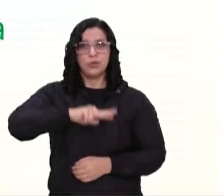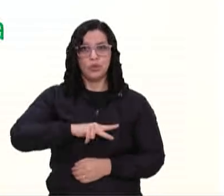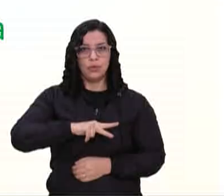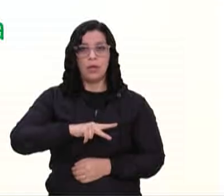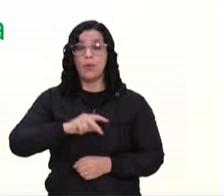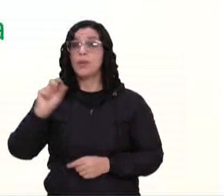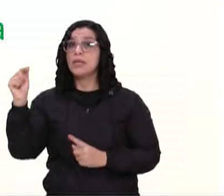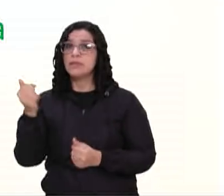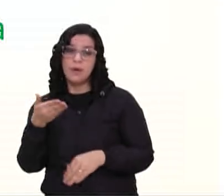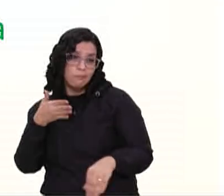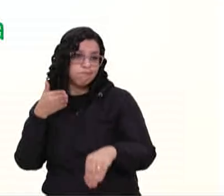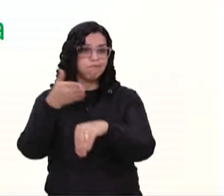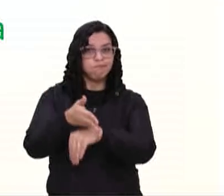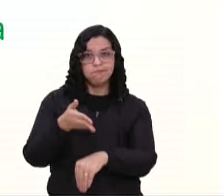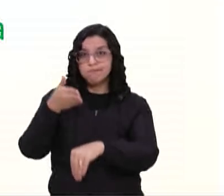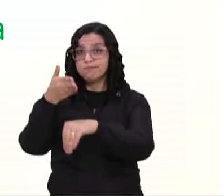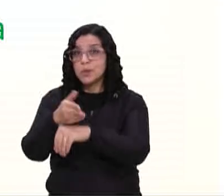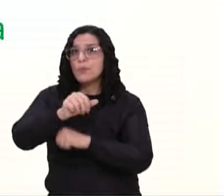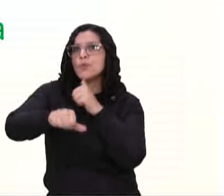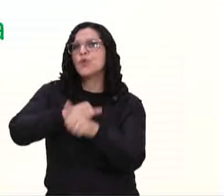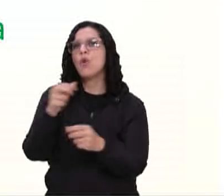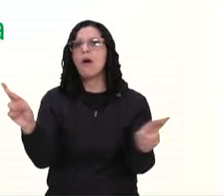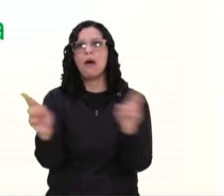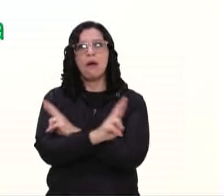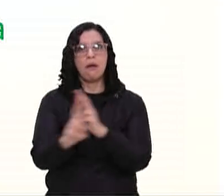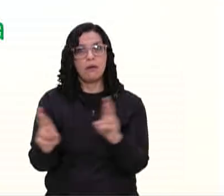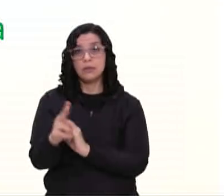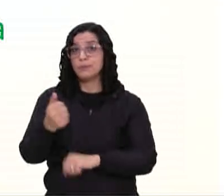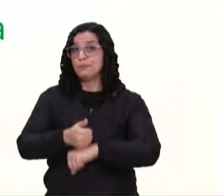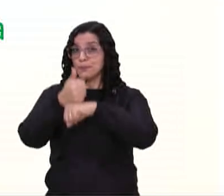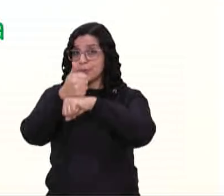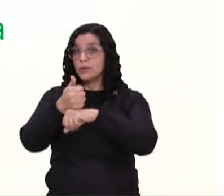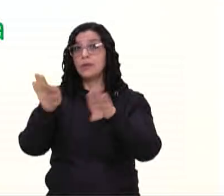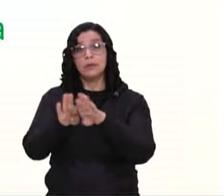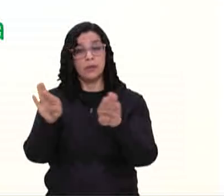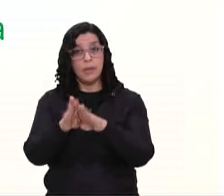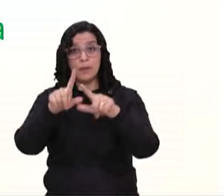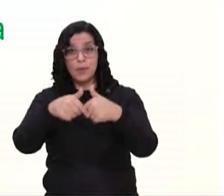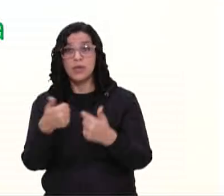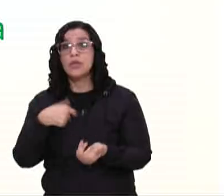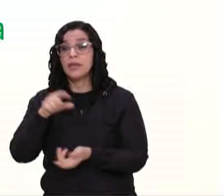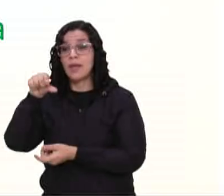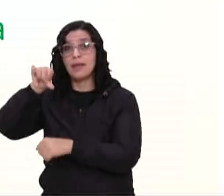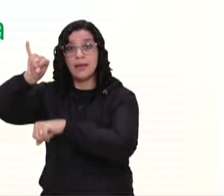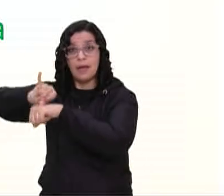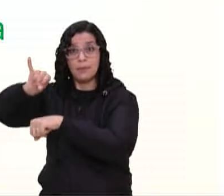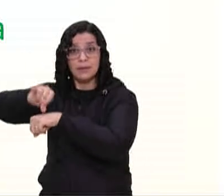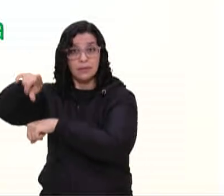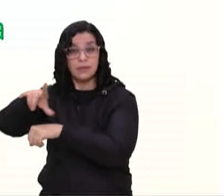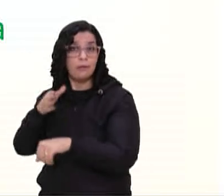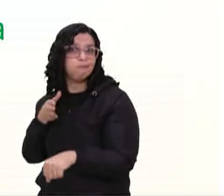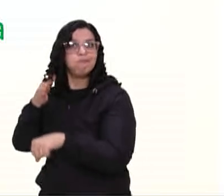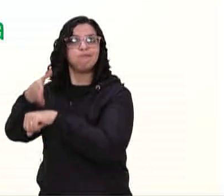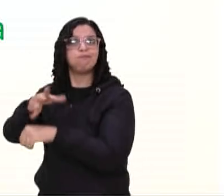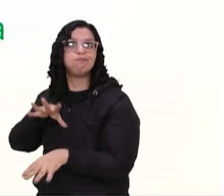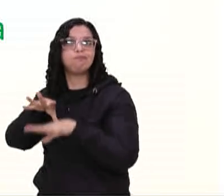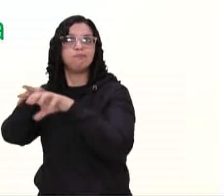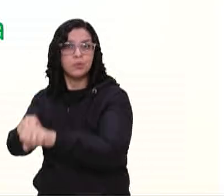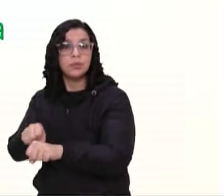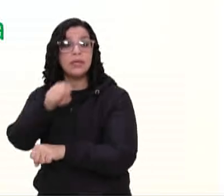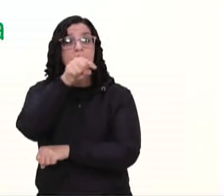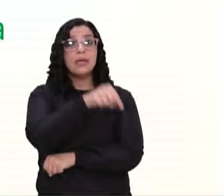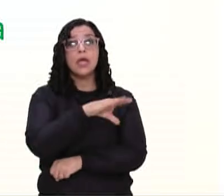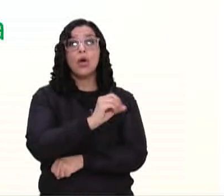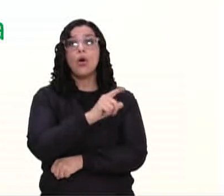Espanha, ocorreu uma mudança nas relações de poder entre a colônia e suas metrópoles. A metrópole tinha sido invadida. Como é que fica a colônia